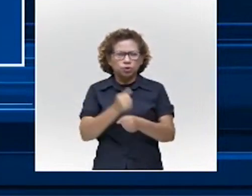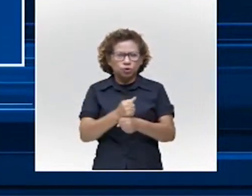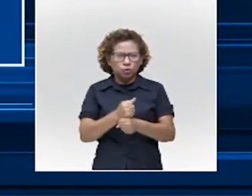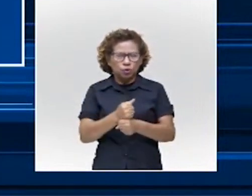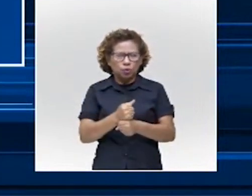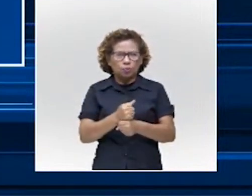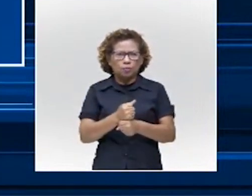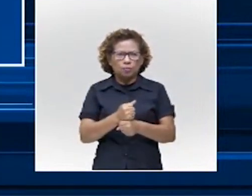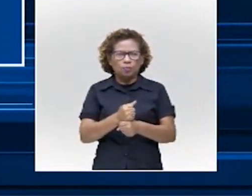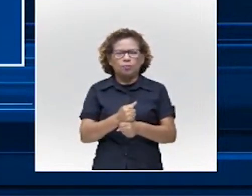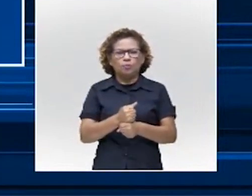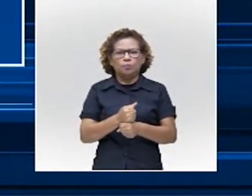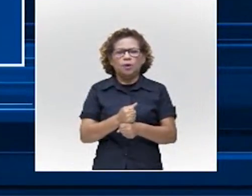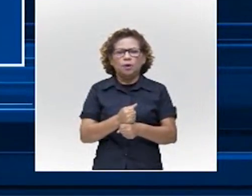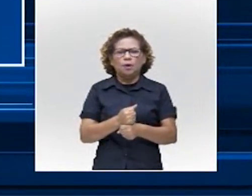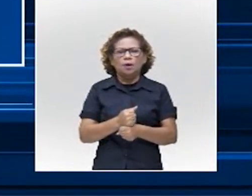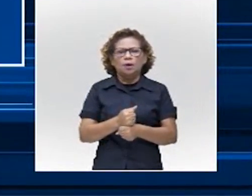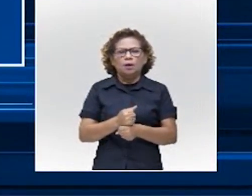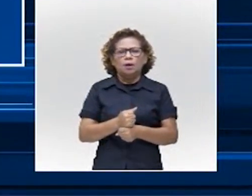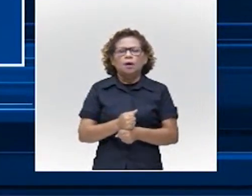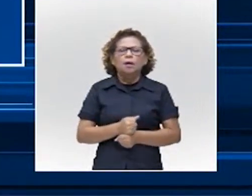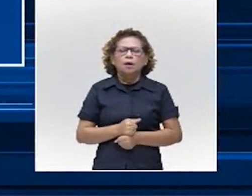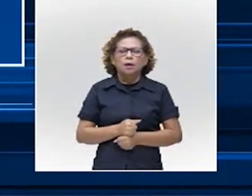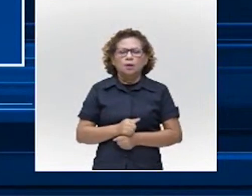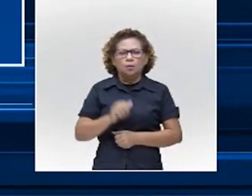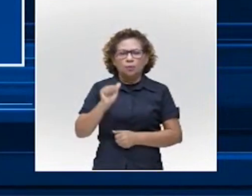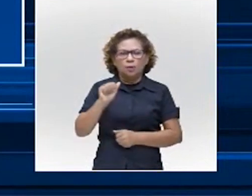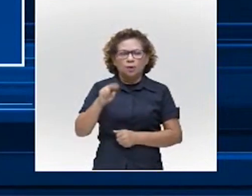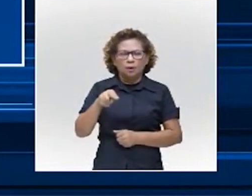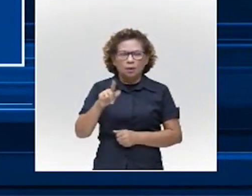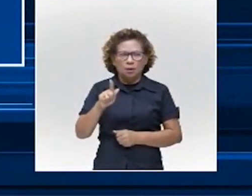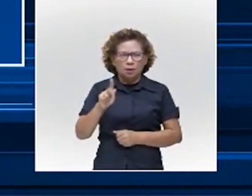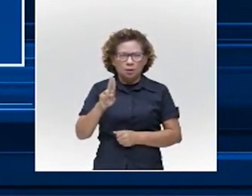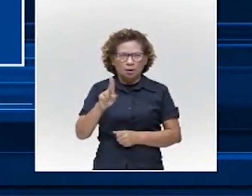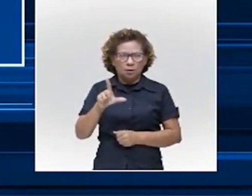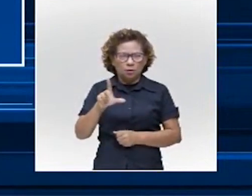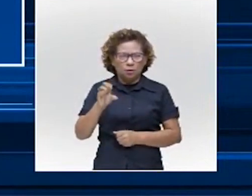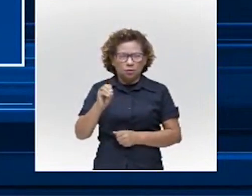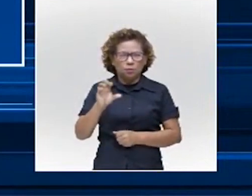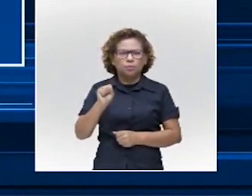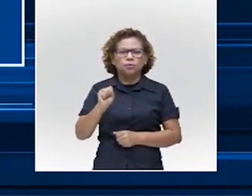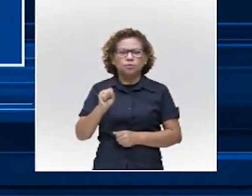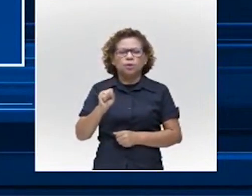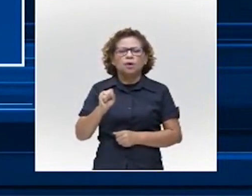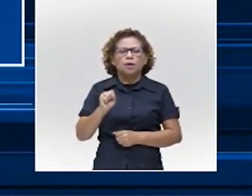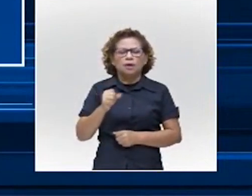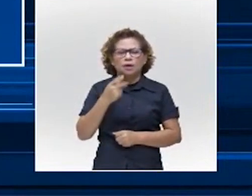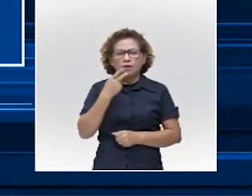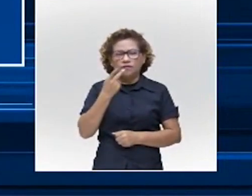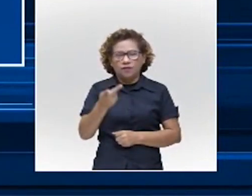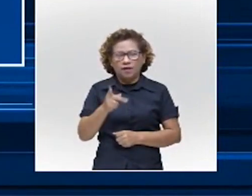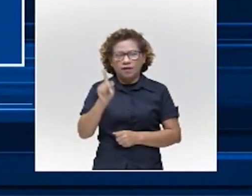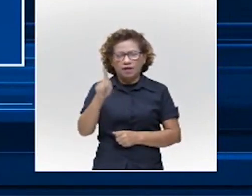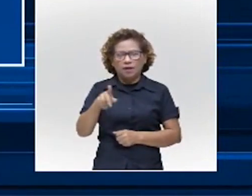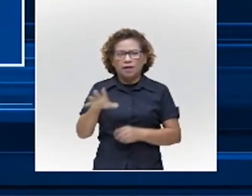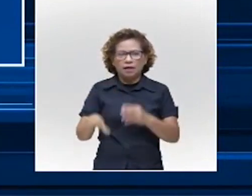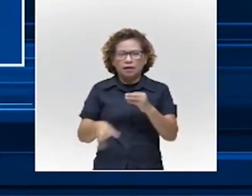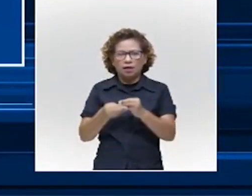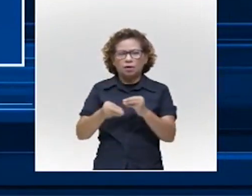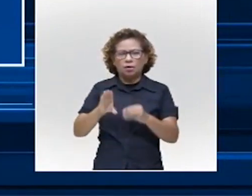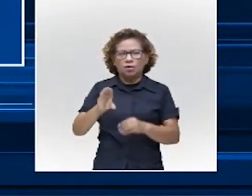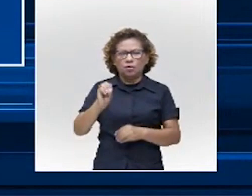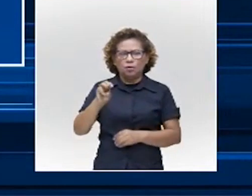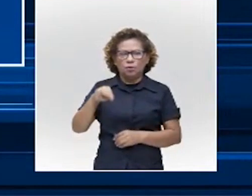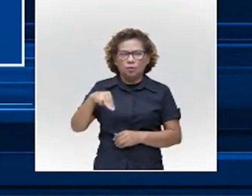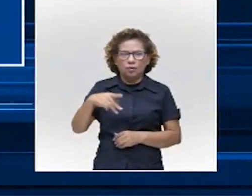ângulos, eles são chamados de ângulos complementares, tá? Então, dois ângulos